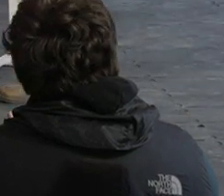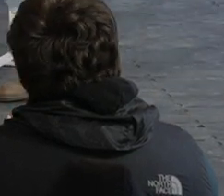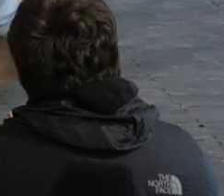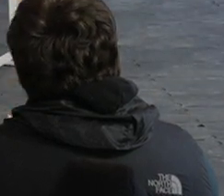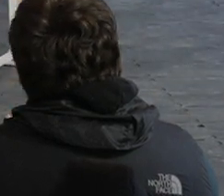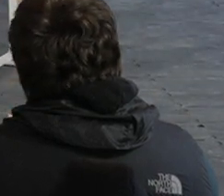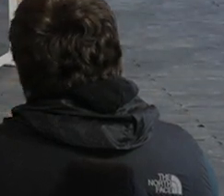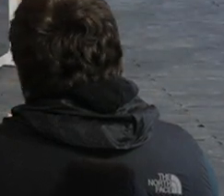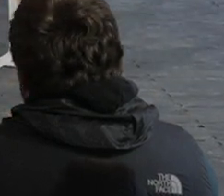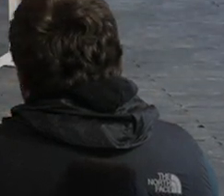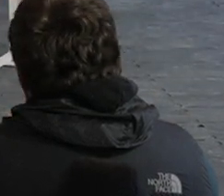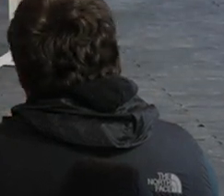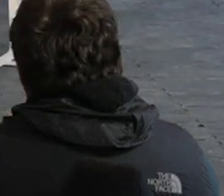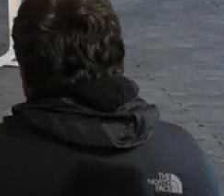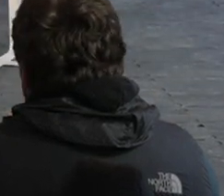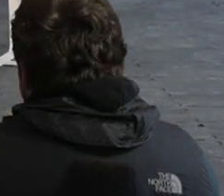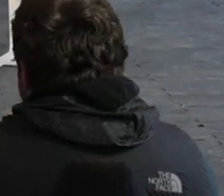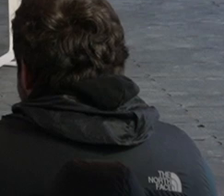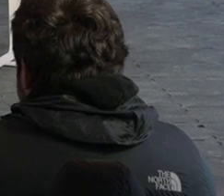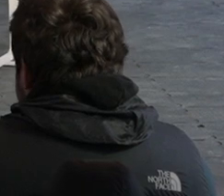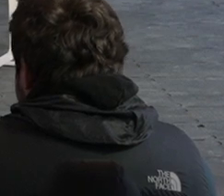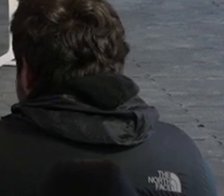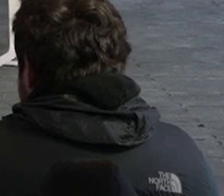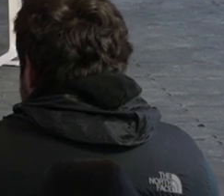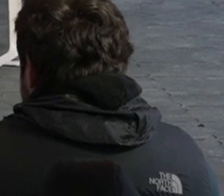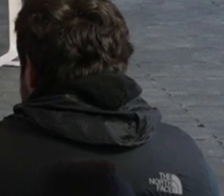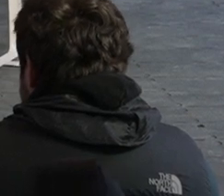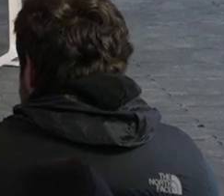Maria, escoltada pelo café.